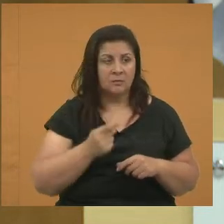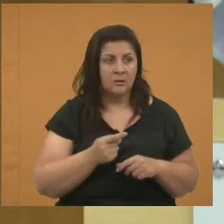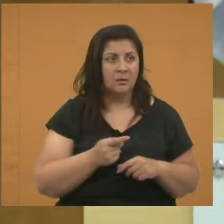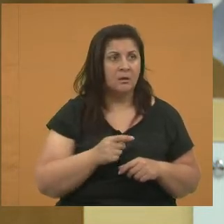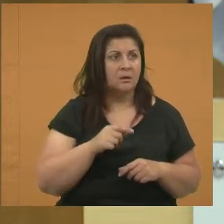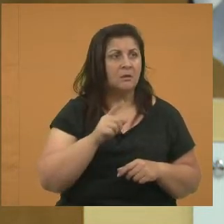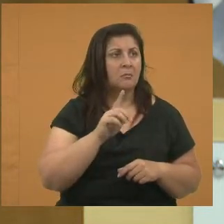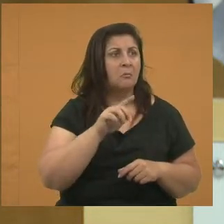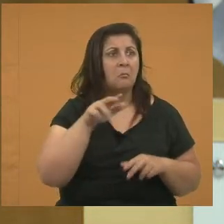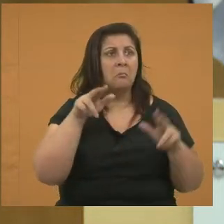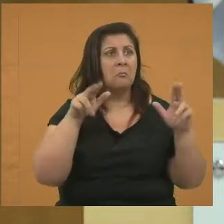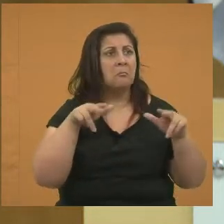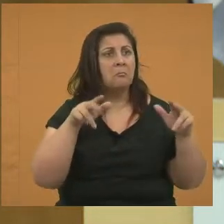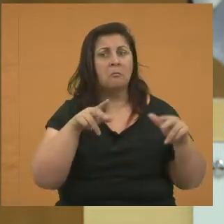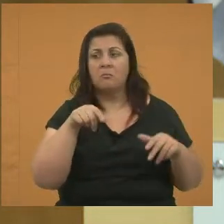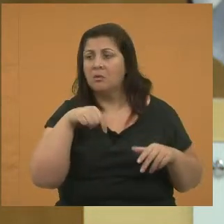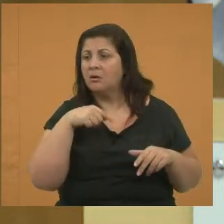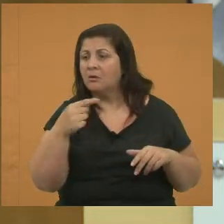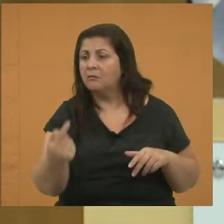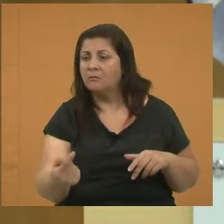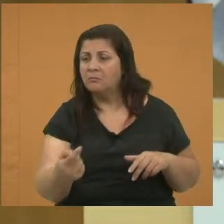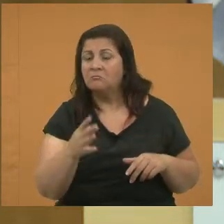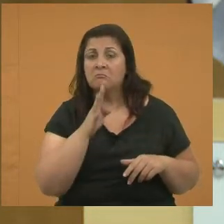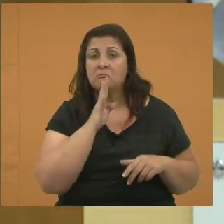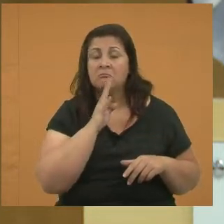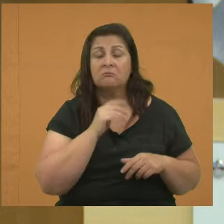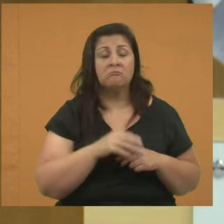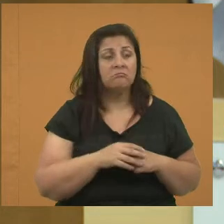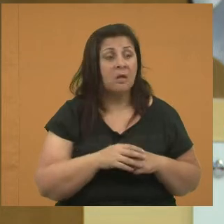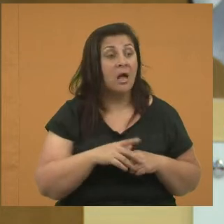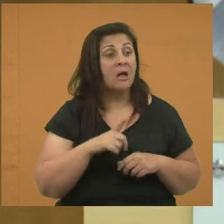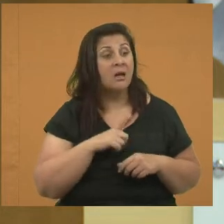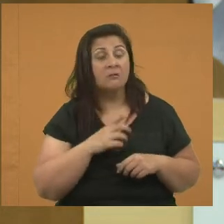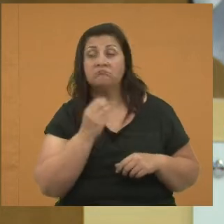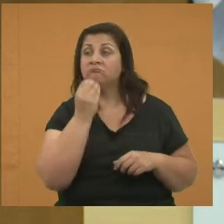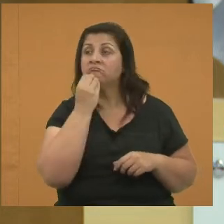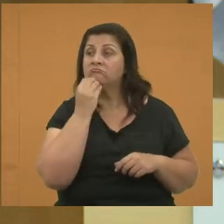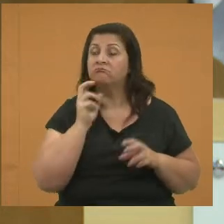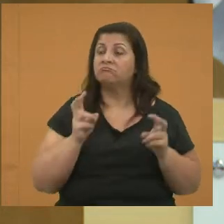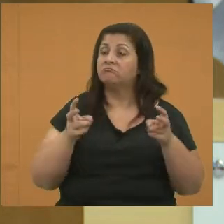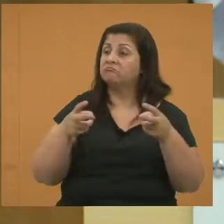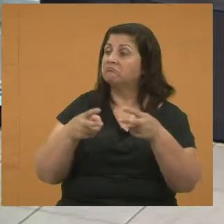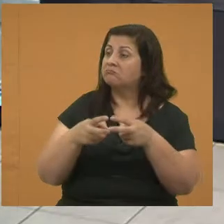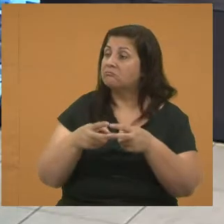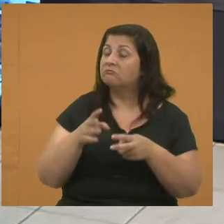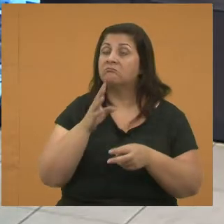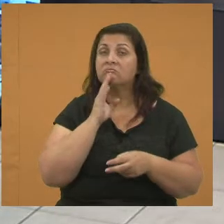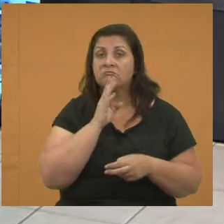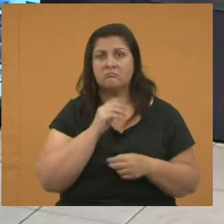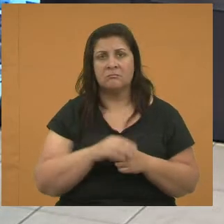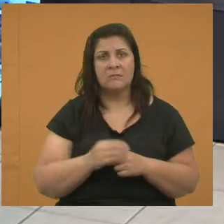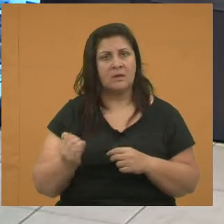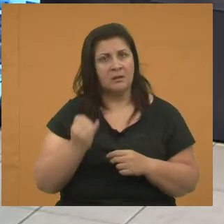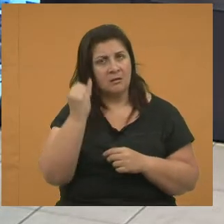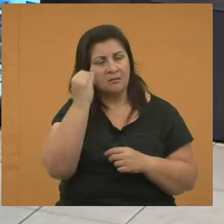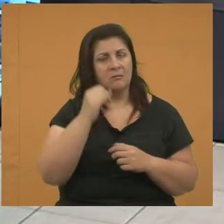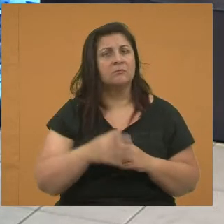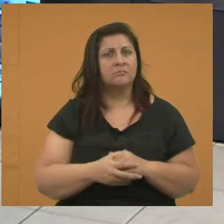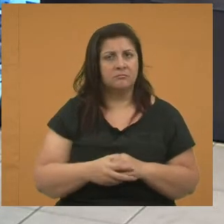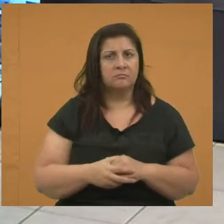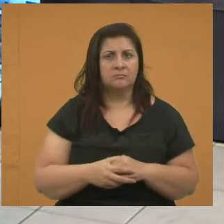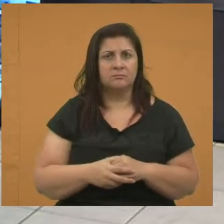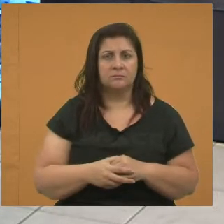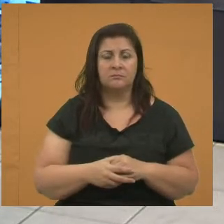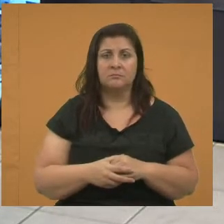conhecia a Câmara Municipal. Teve a oportunidade de conhecer a Câmara Municipal. É muito importante